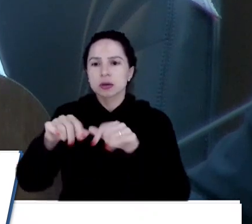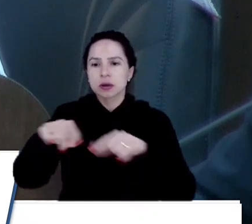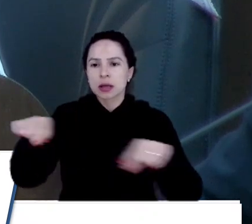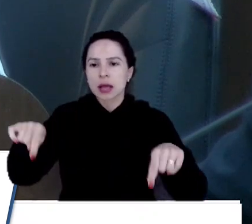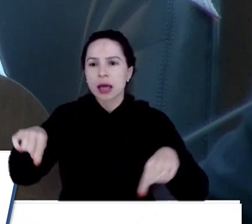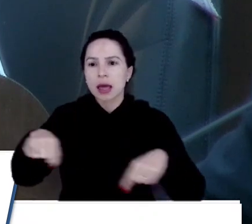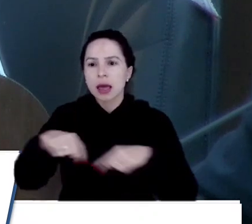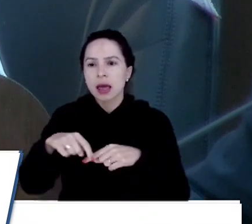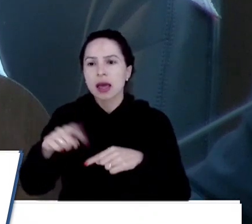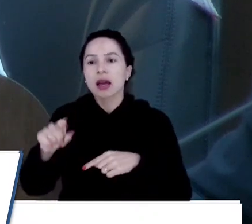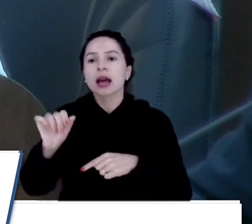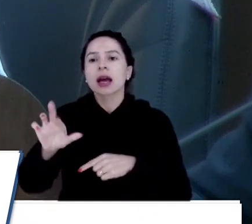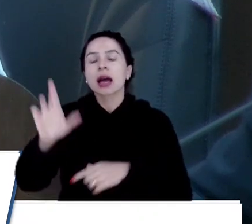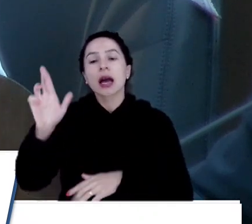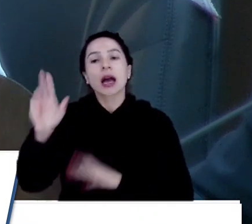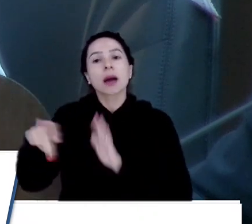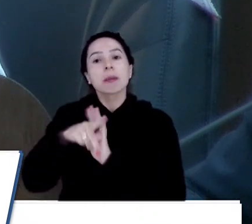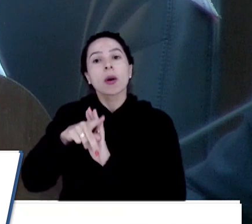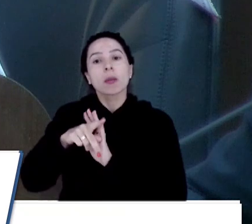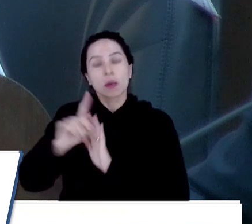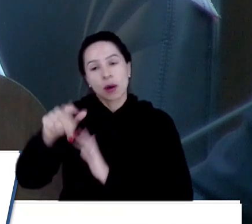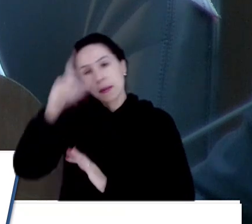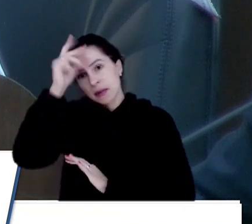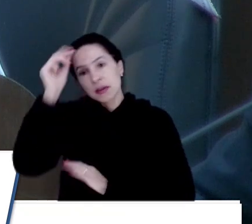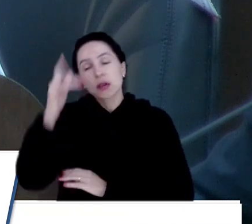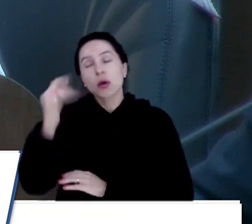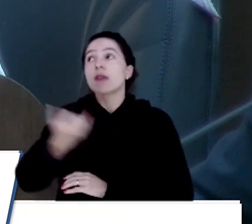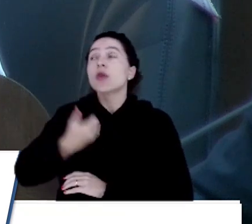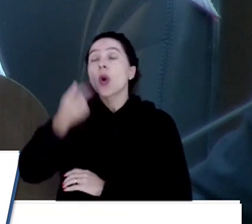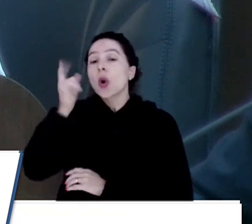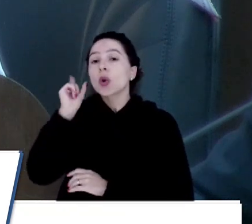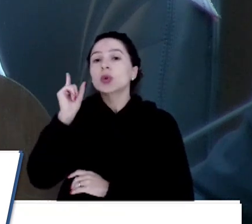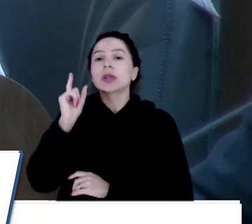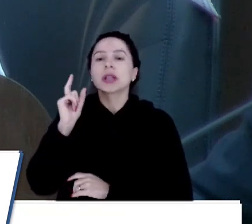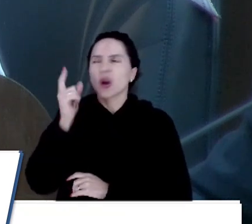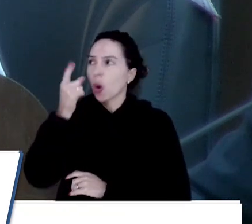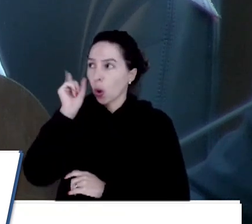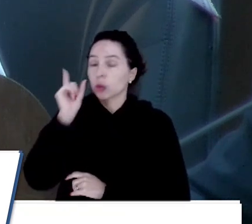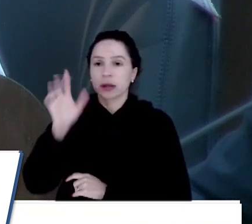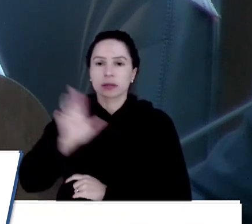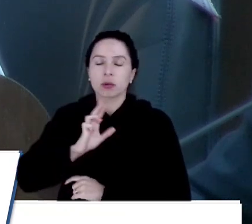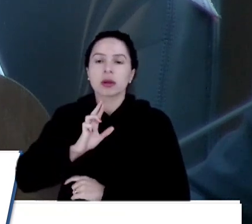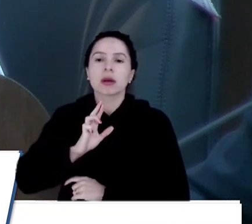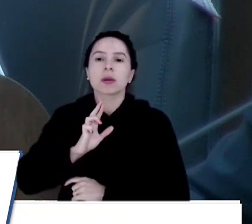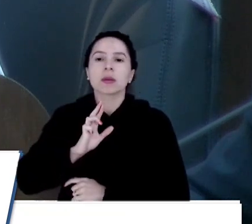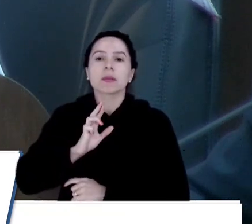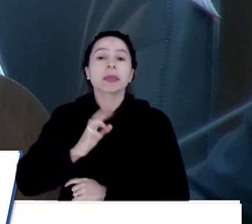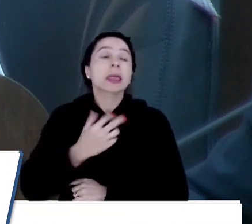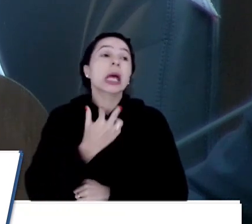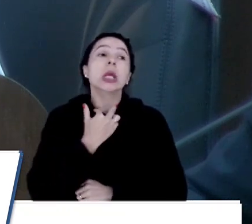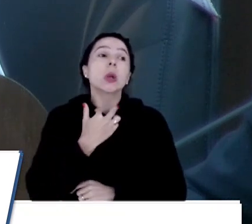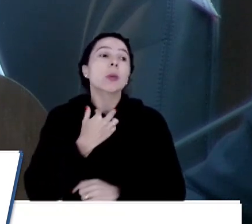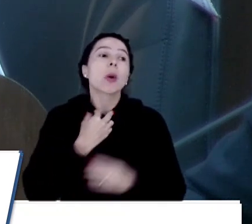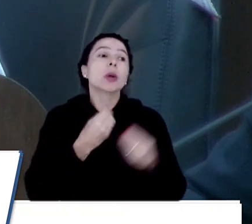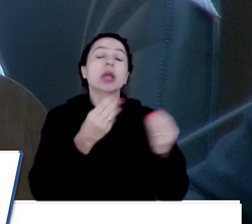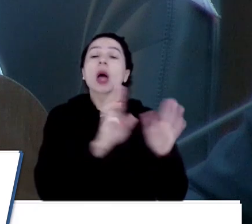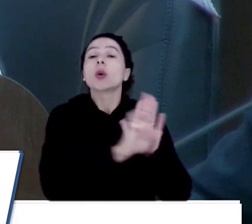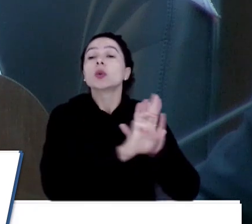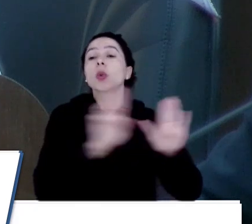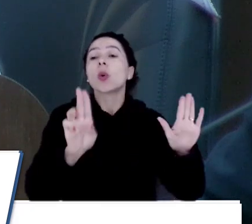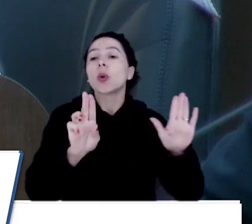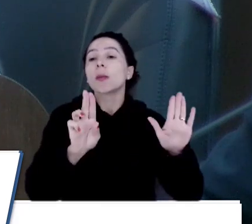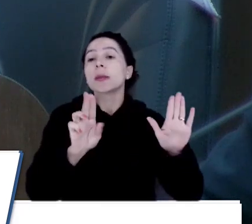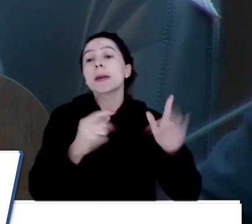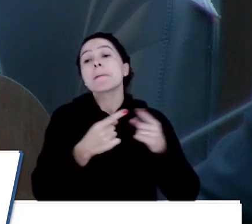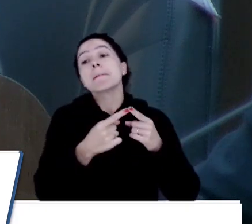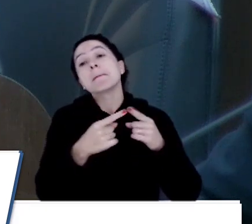que é o proprietário? A prefeitura me respondeu ontem. Ontem respondeu para mim que não poderia passar o nome do proprietário, mas